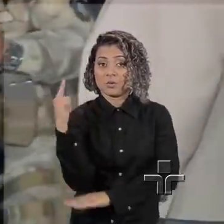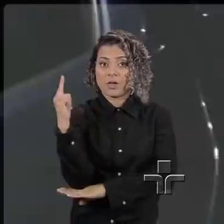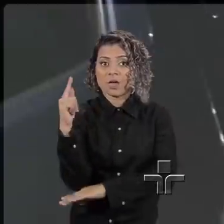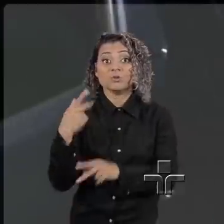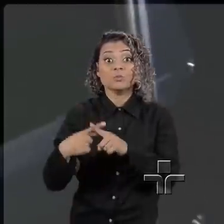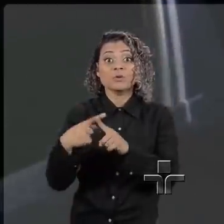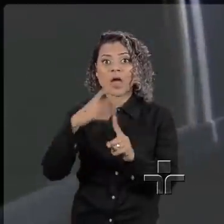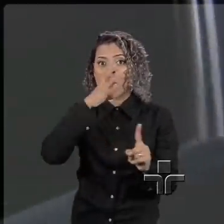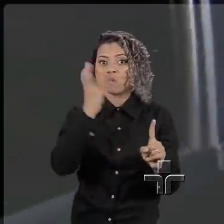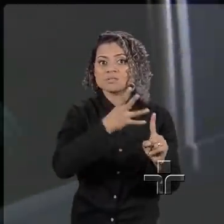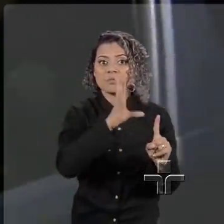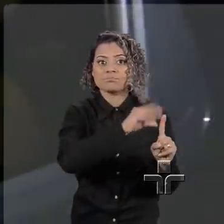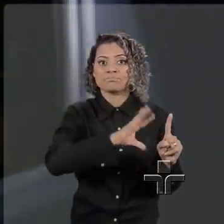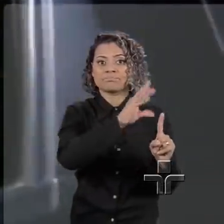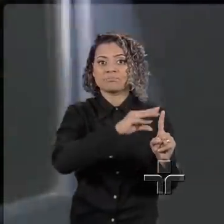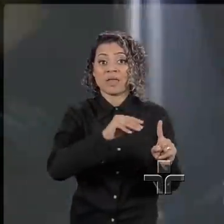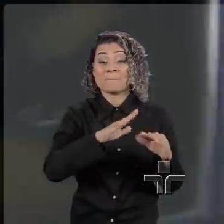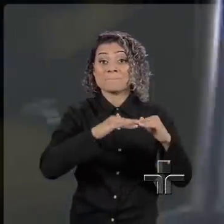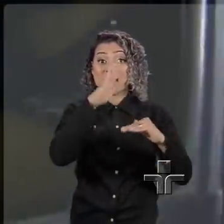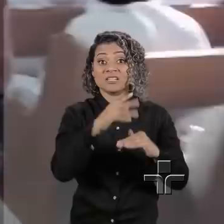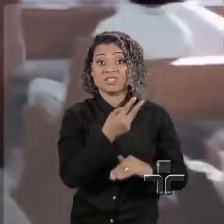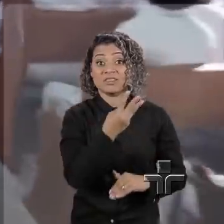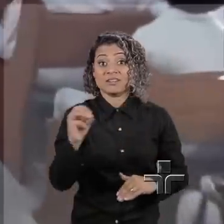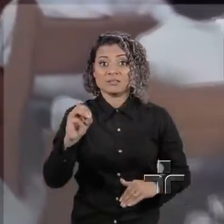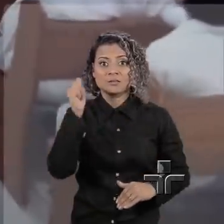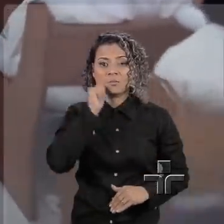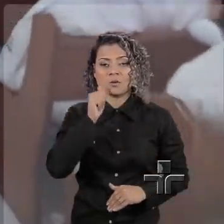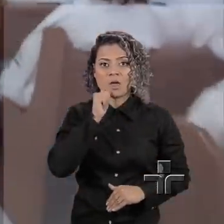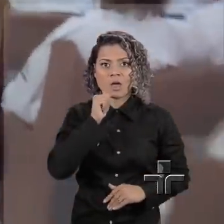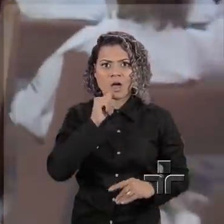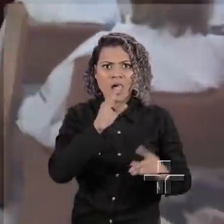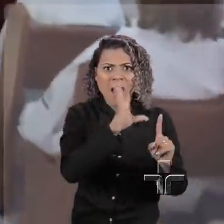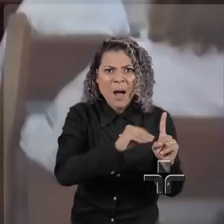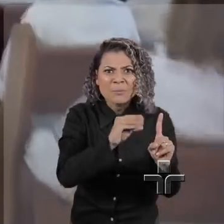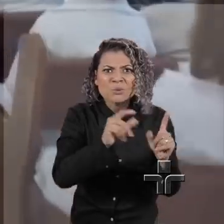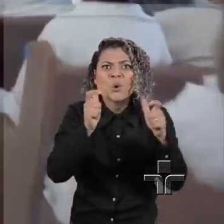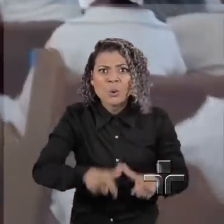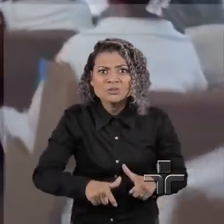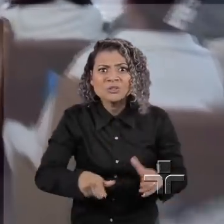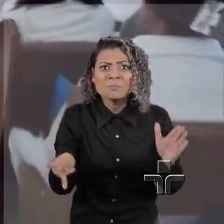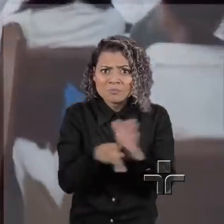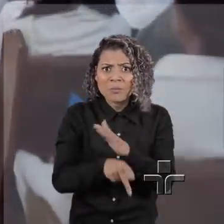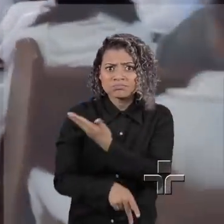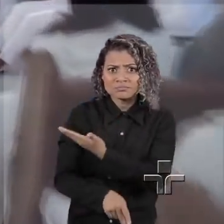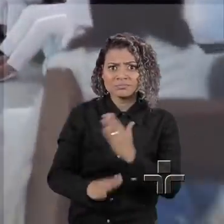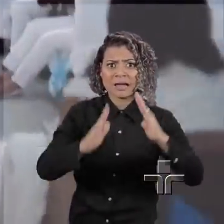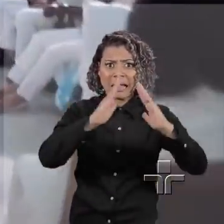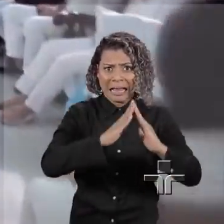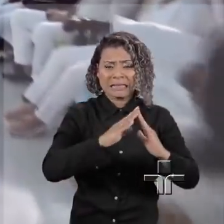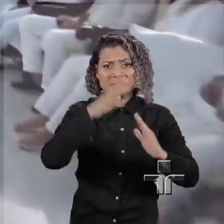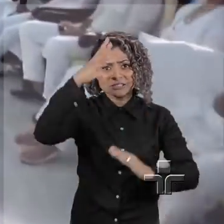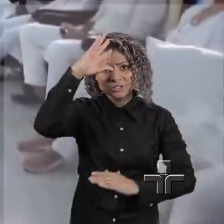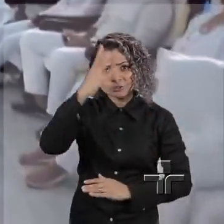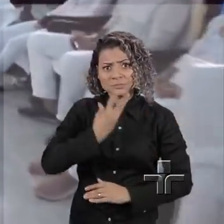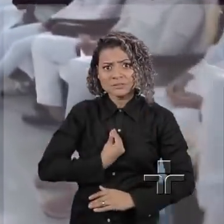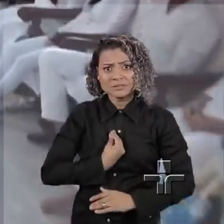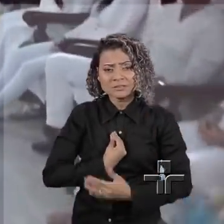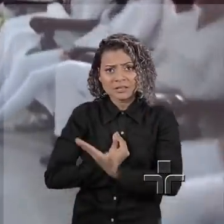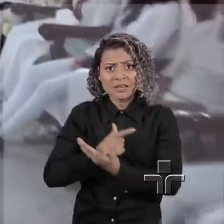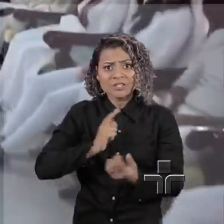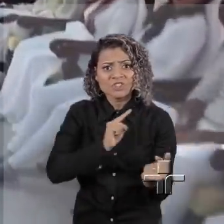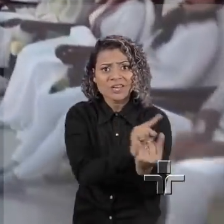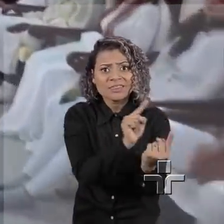abusar sexualmente de mais de 300 mulheres. Os abusos teriam ocorrido na casa Dom Inácio de Loyola, onde realizava